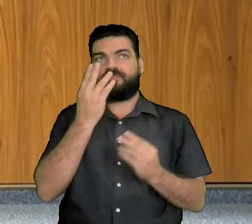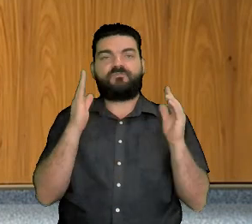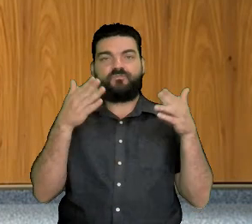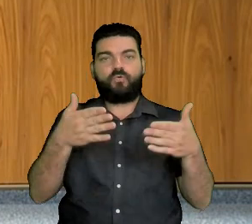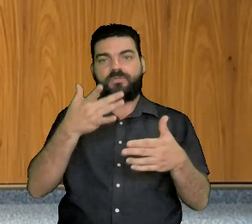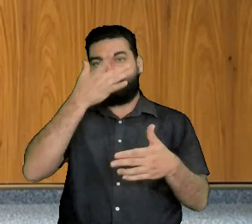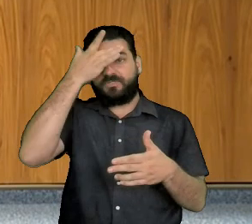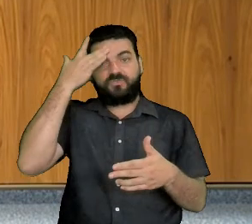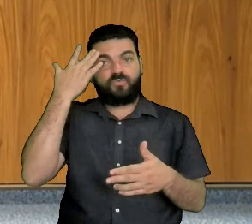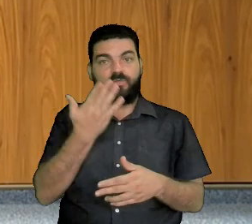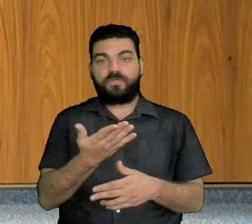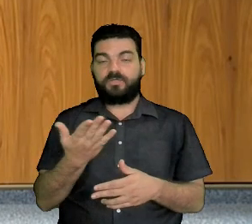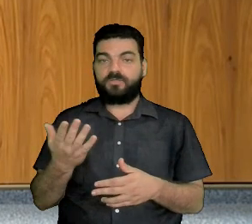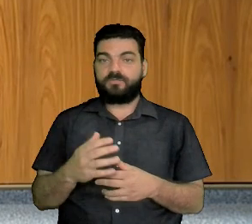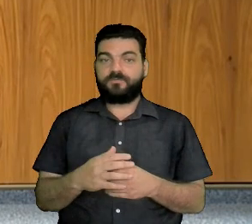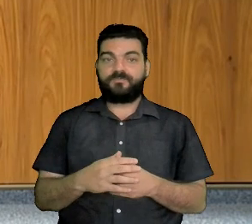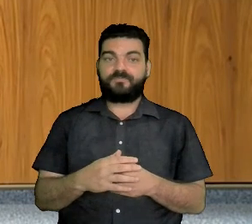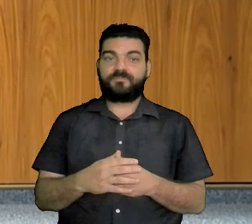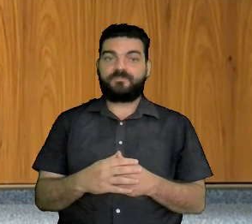cidadão,